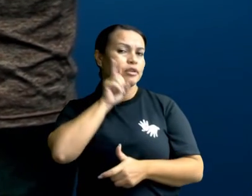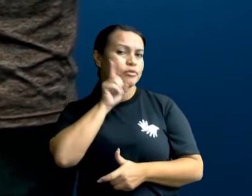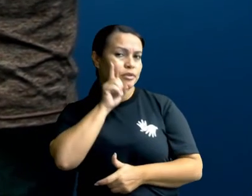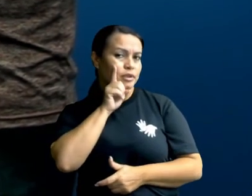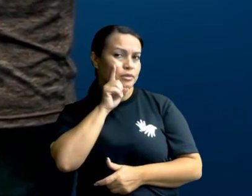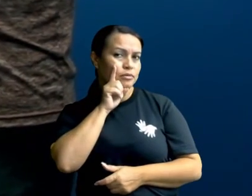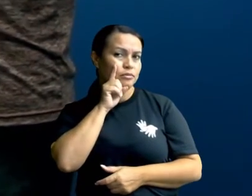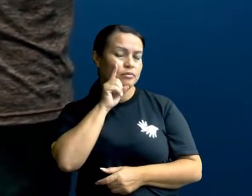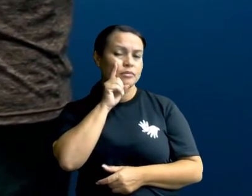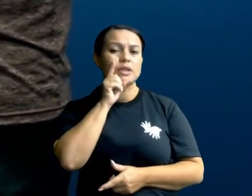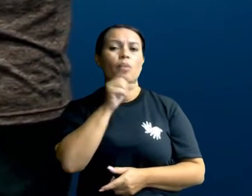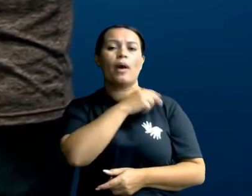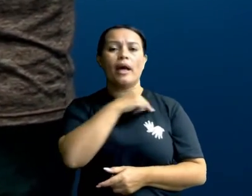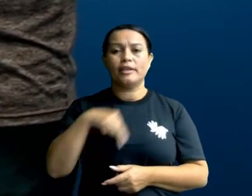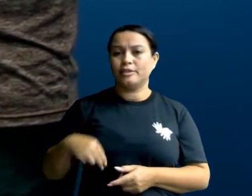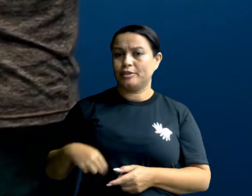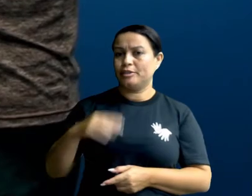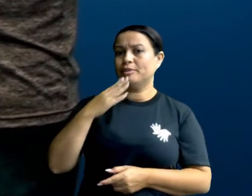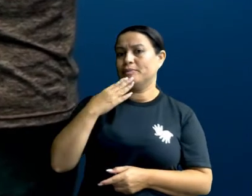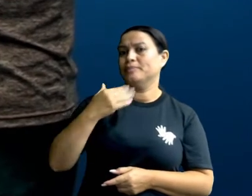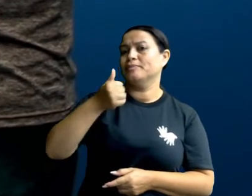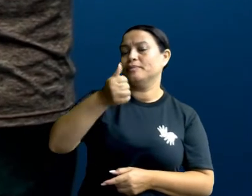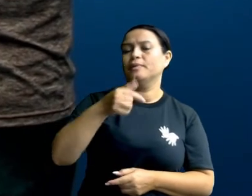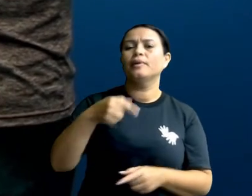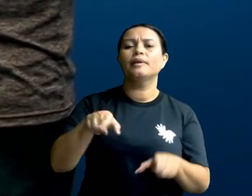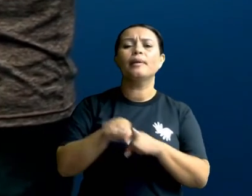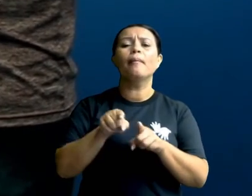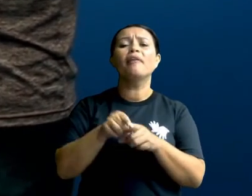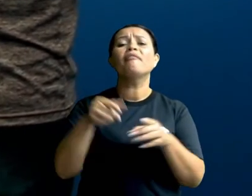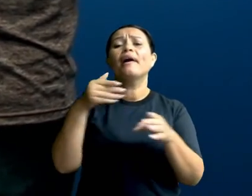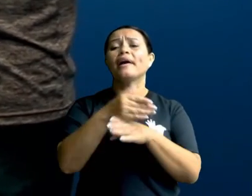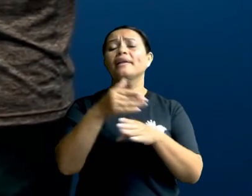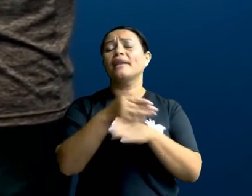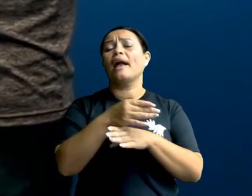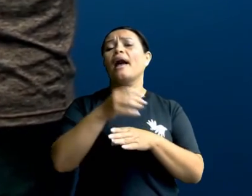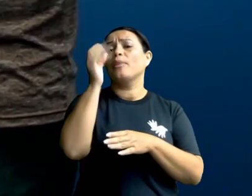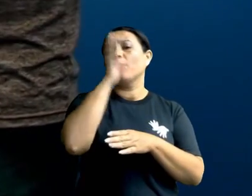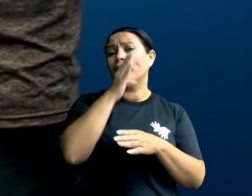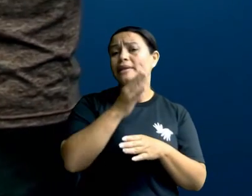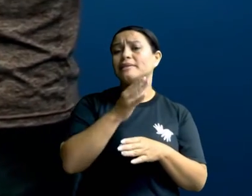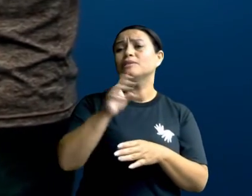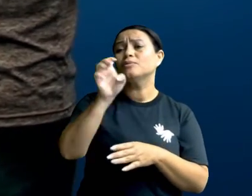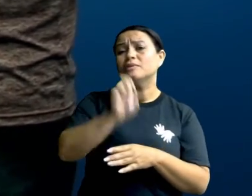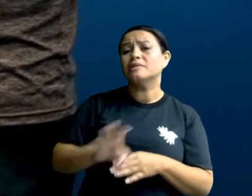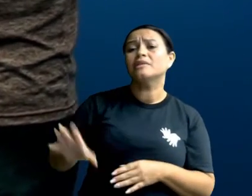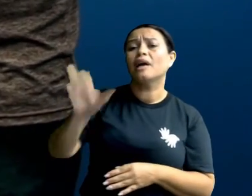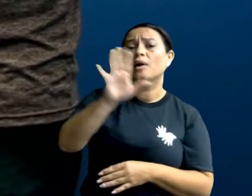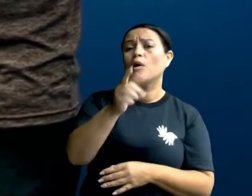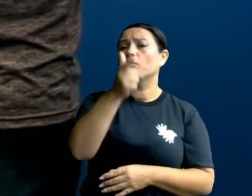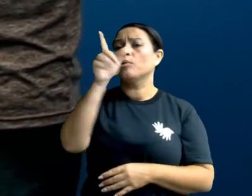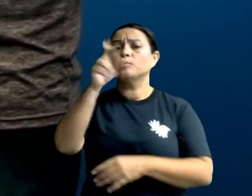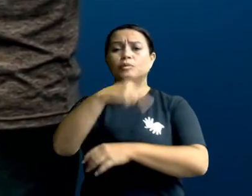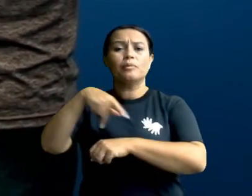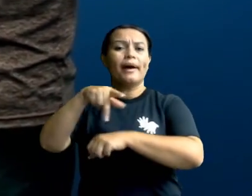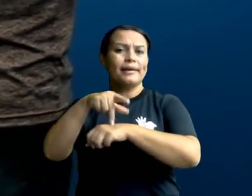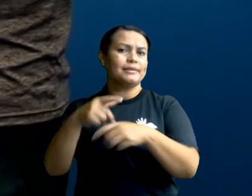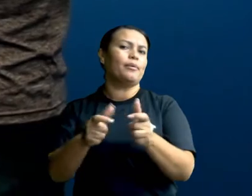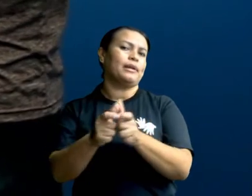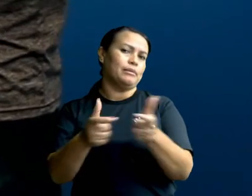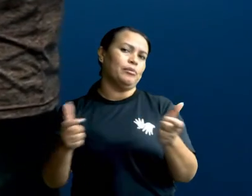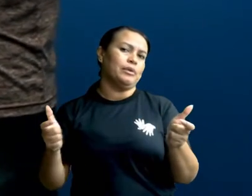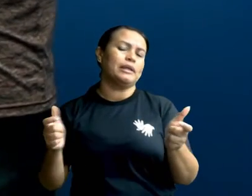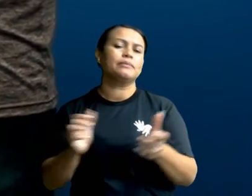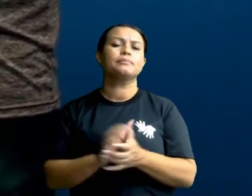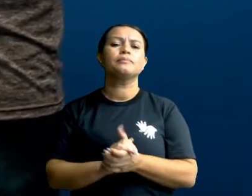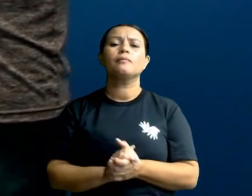Unidos. E vai ocupar também mercados que eram do Brasil, na Europa, nos Estados Unidos e de outros países. Então é um crescimento muito